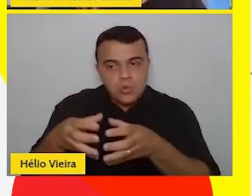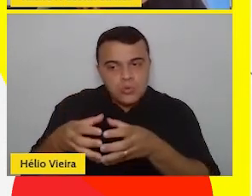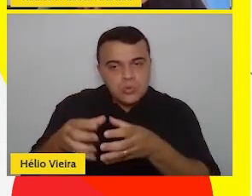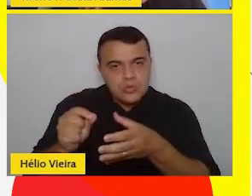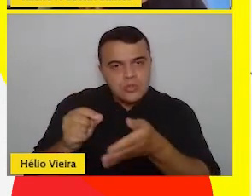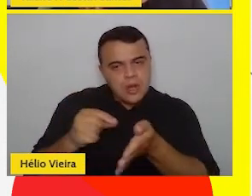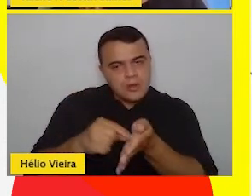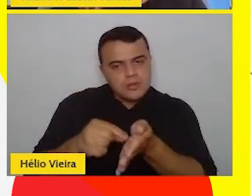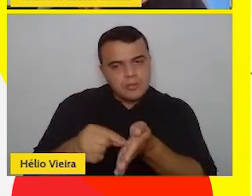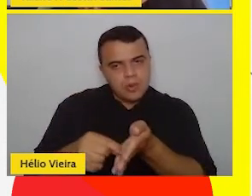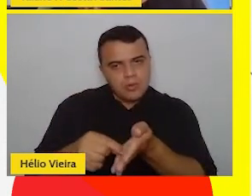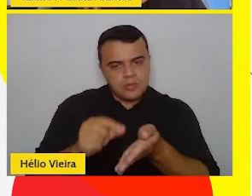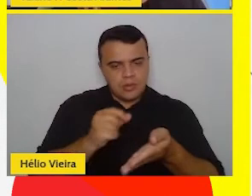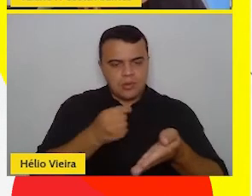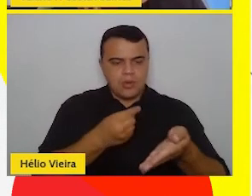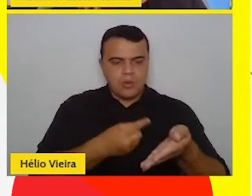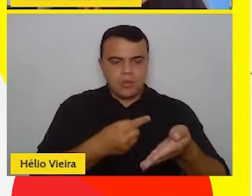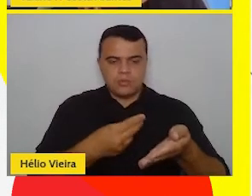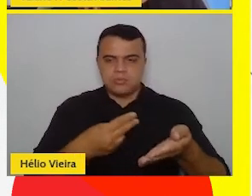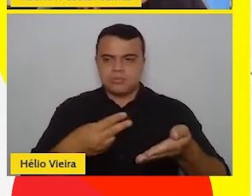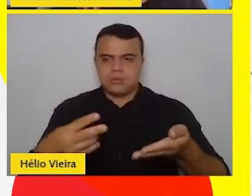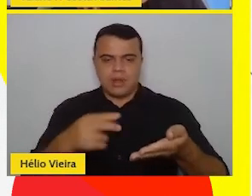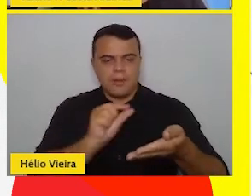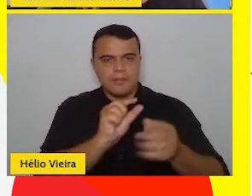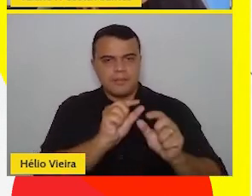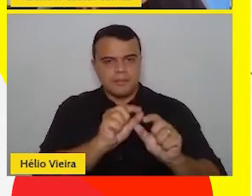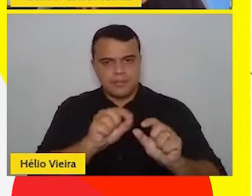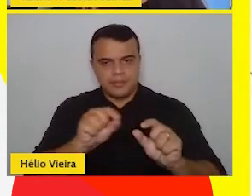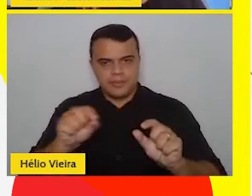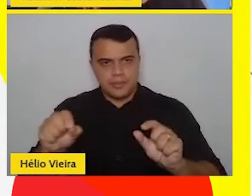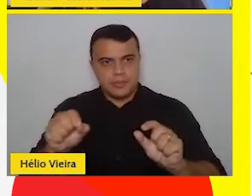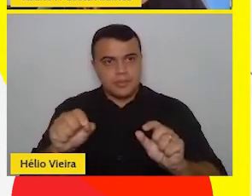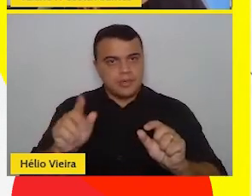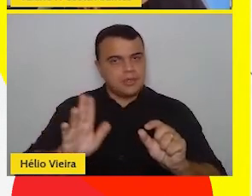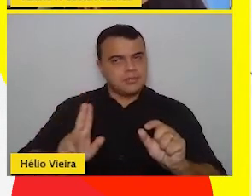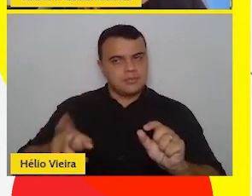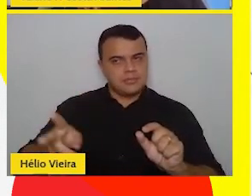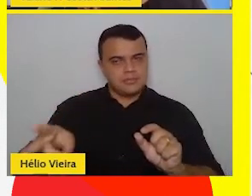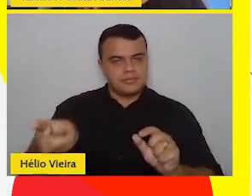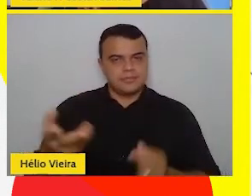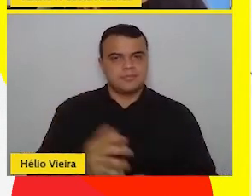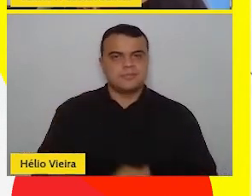se sucedem uns aos outros, numa sequência infinita.